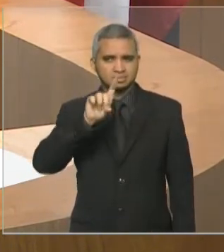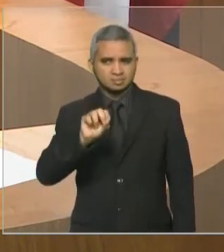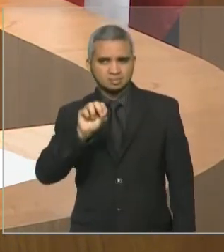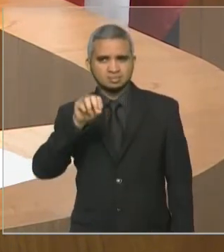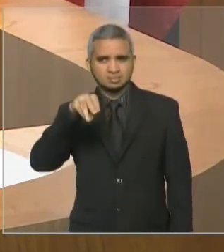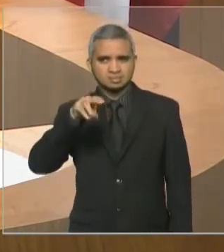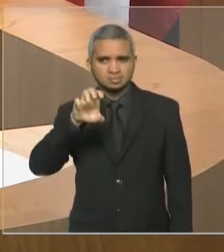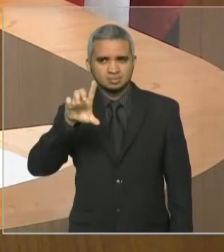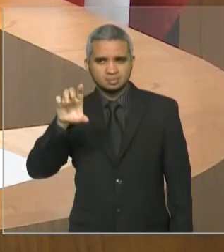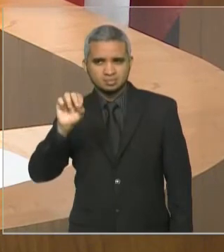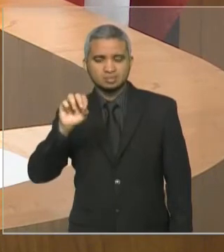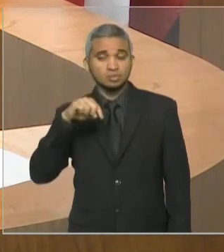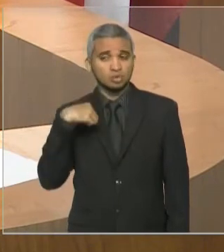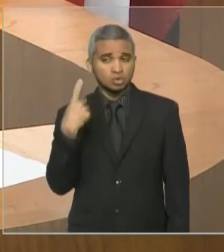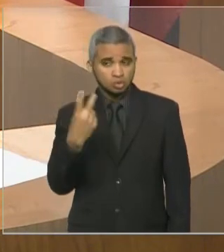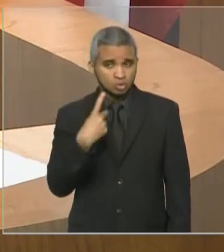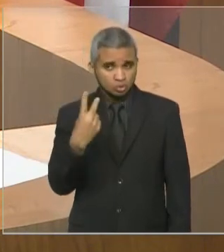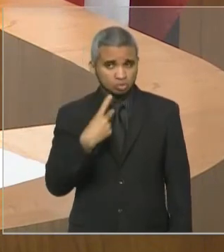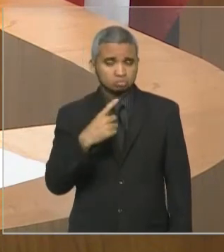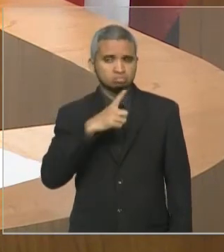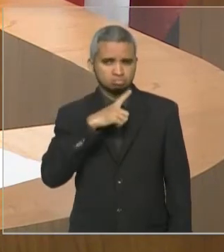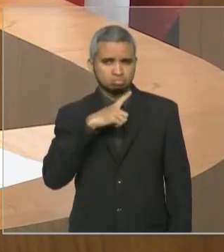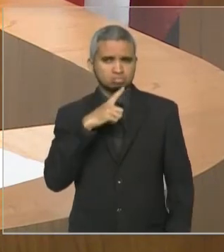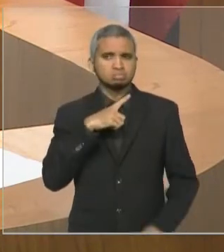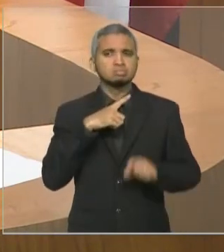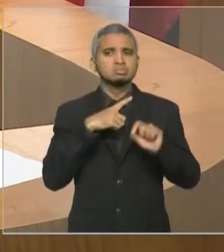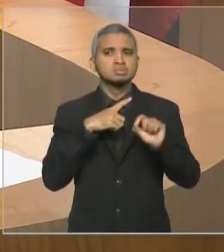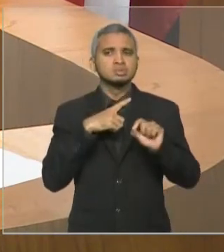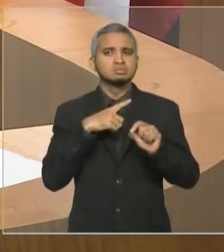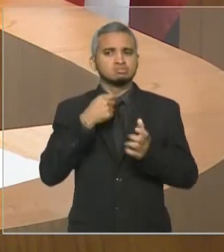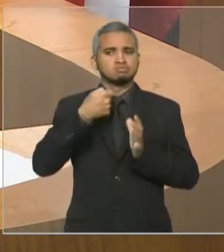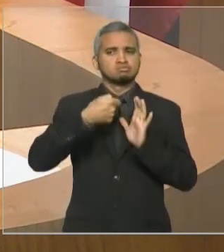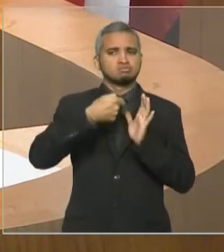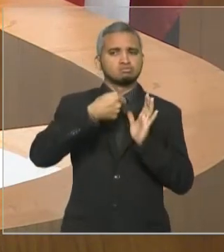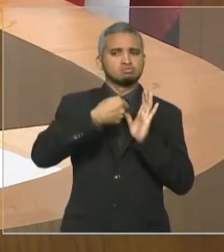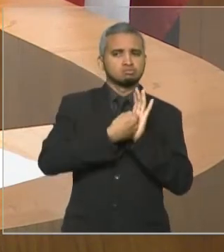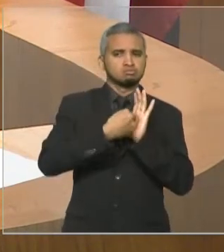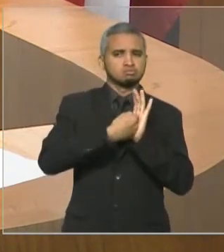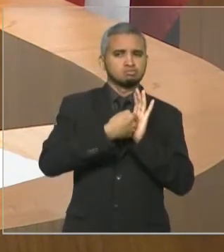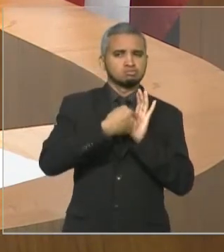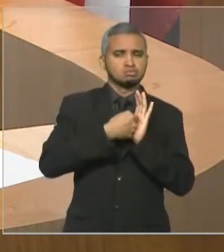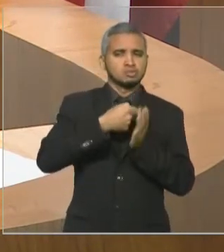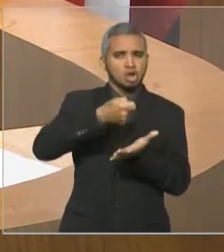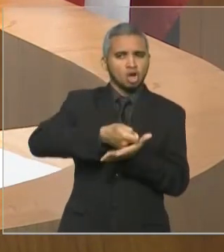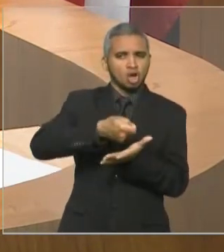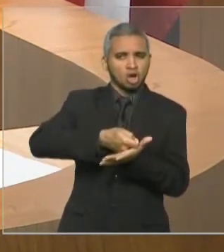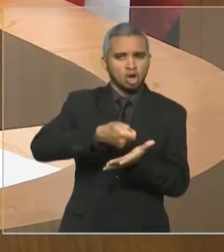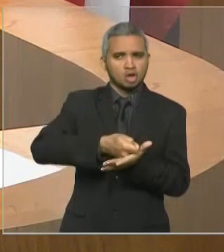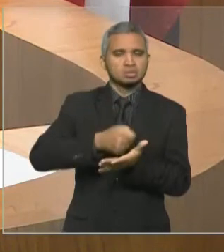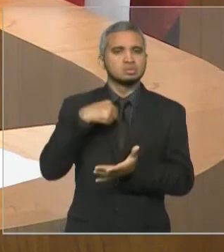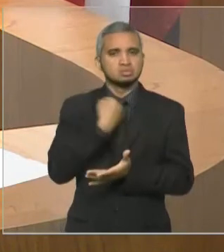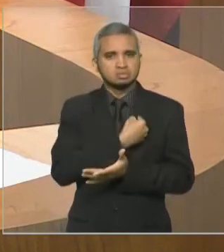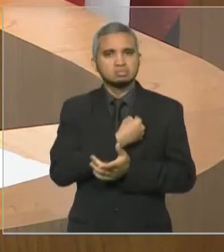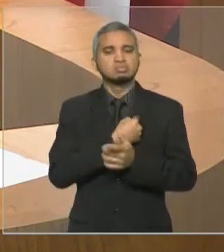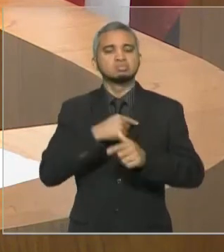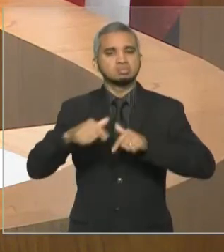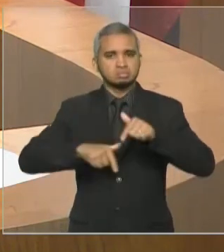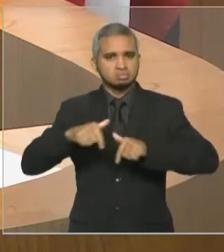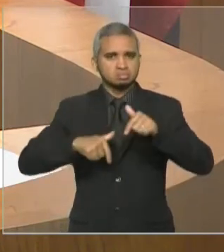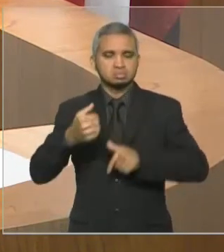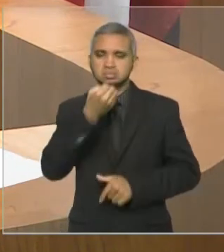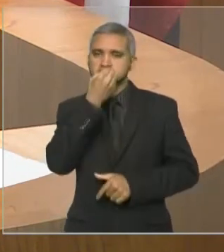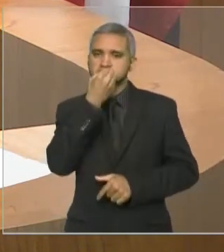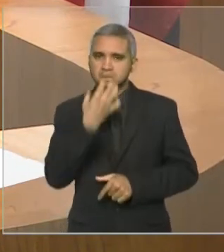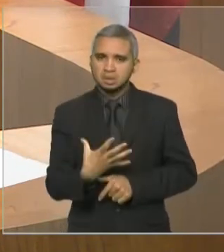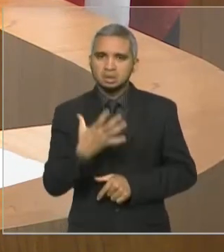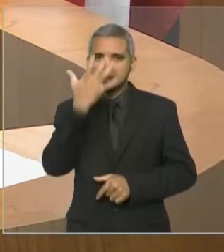aqui de fazer um bom mandato, de devolver a confiabilidade a todos aqueles eleitores que confiaram em nós e